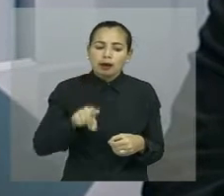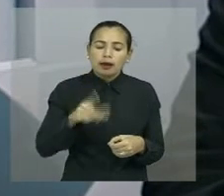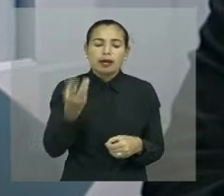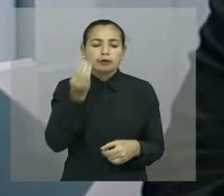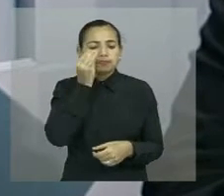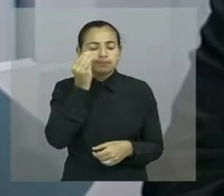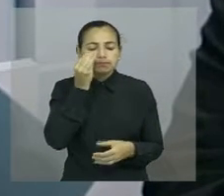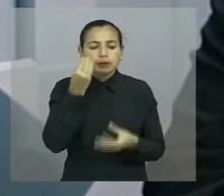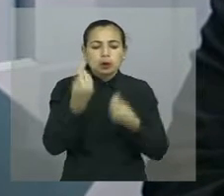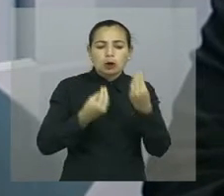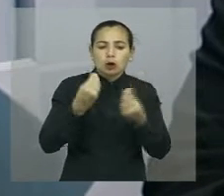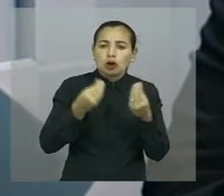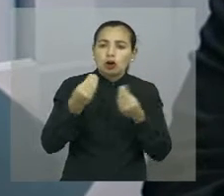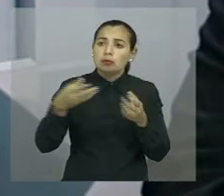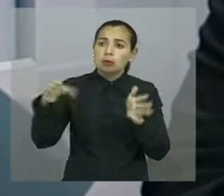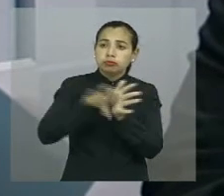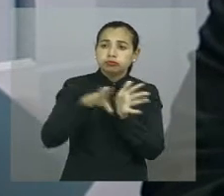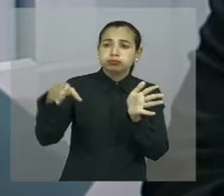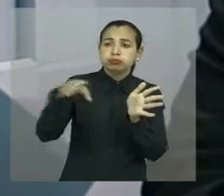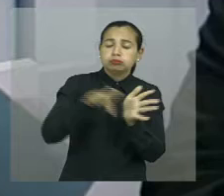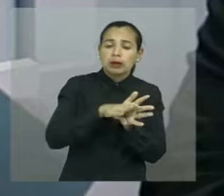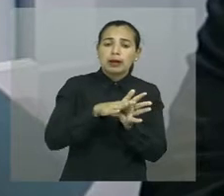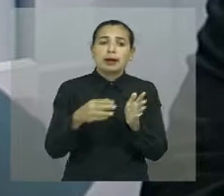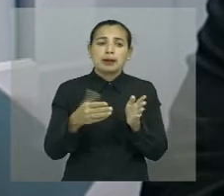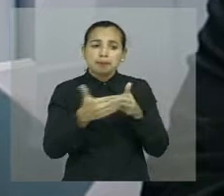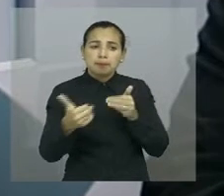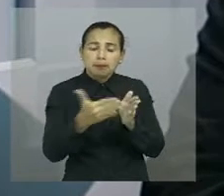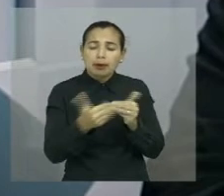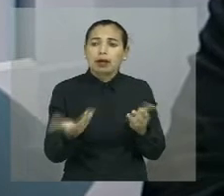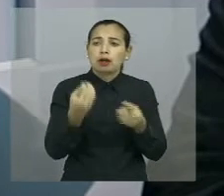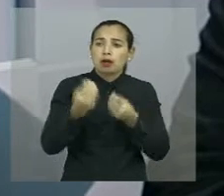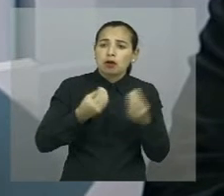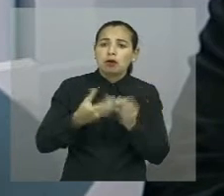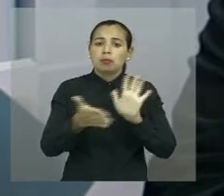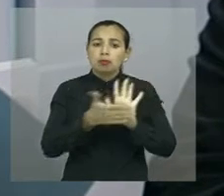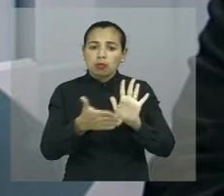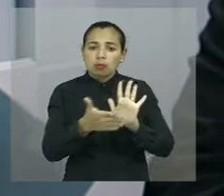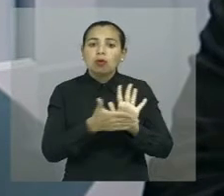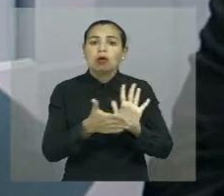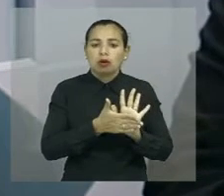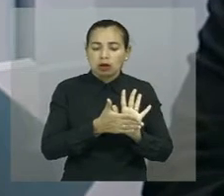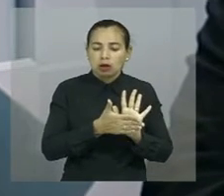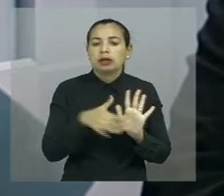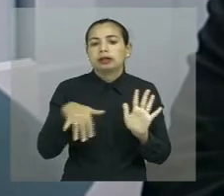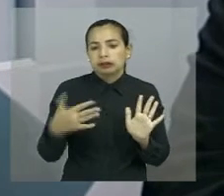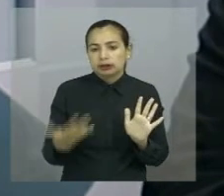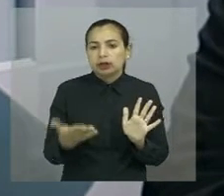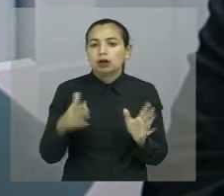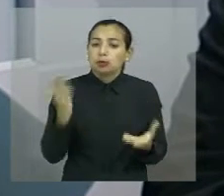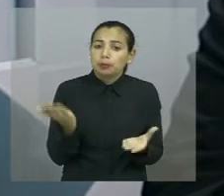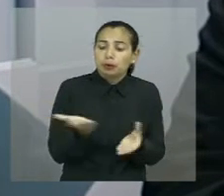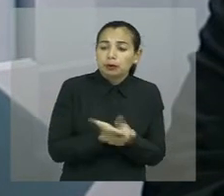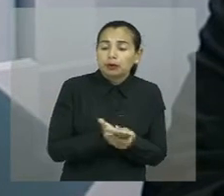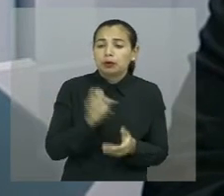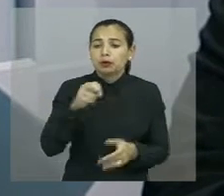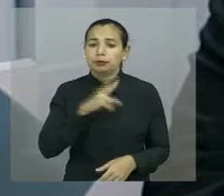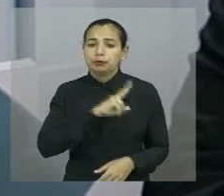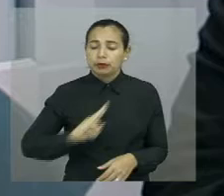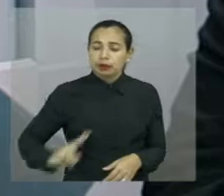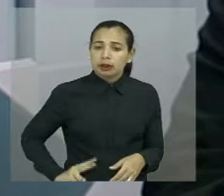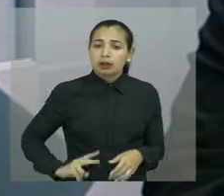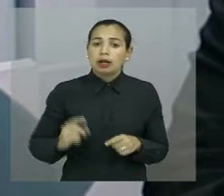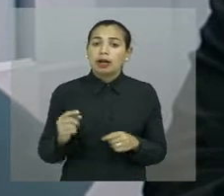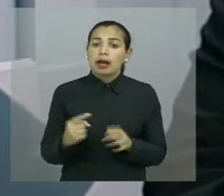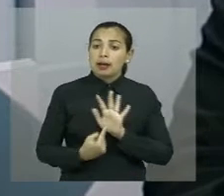as proposituras que chegam à Casa. Aqueles que nos acompanham, só para entender um pouco o processo, quando um vereador apresenta